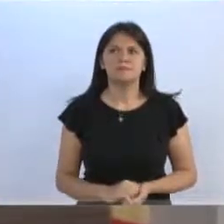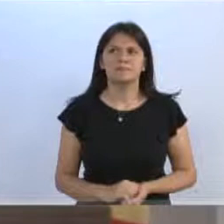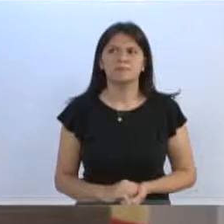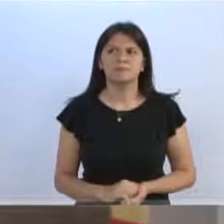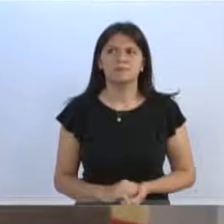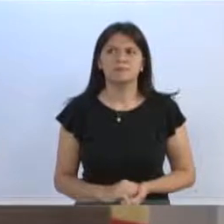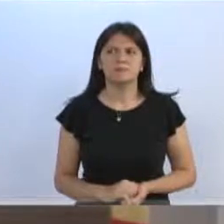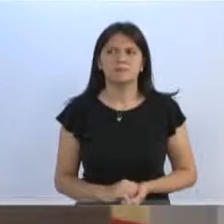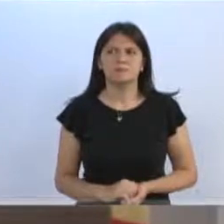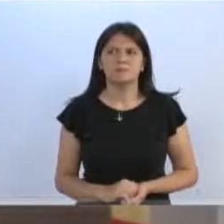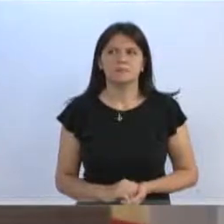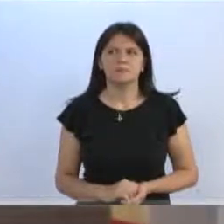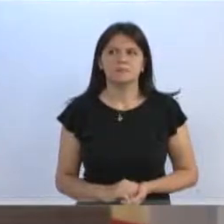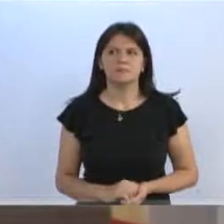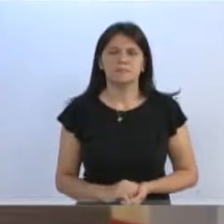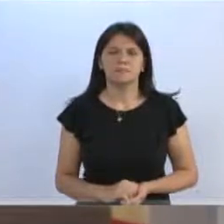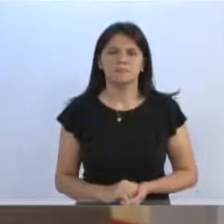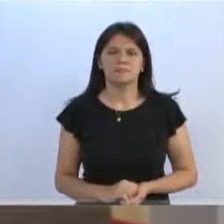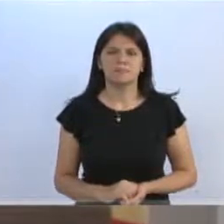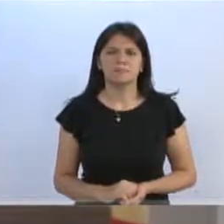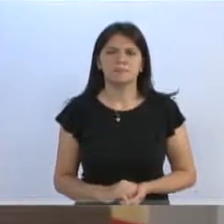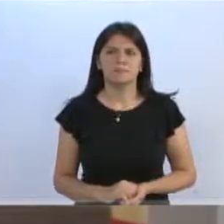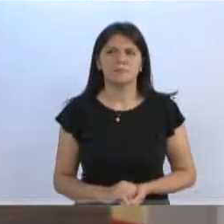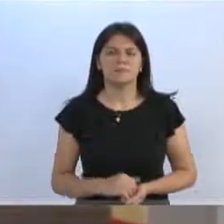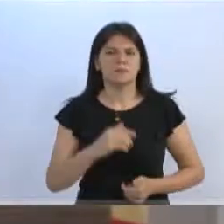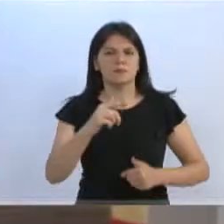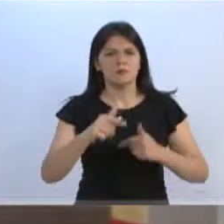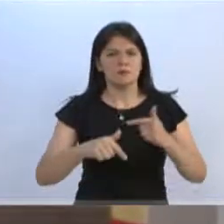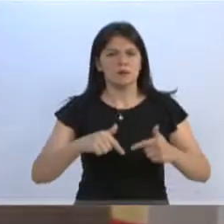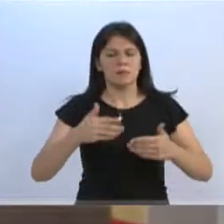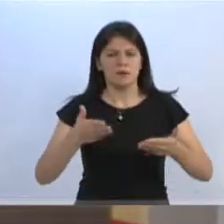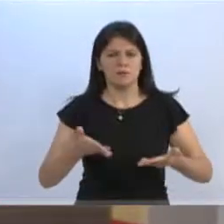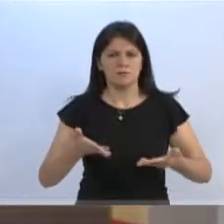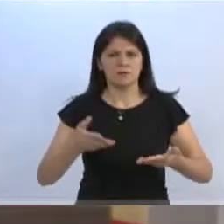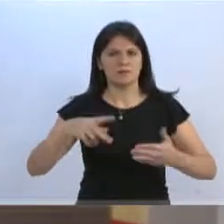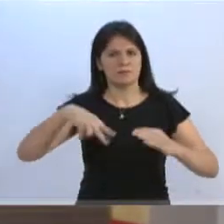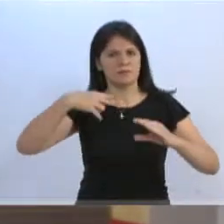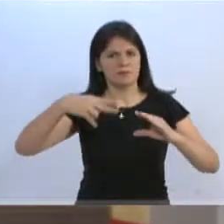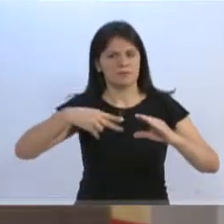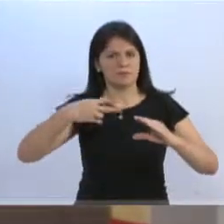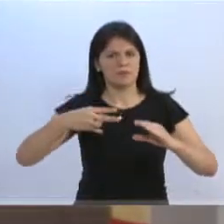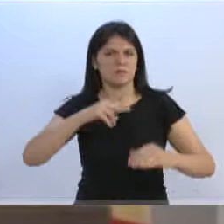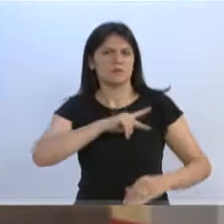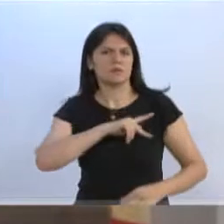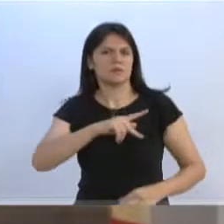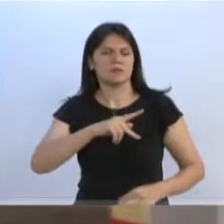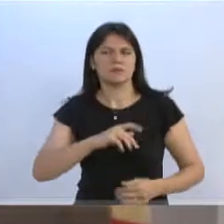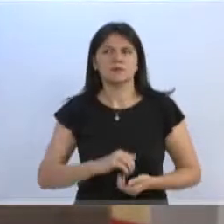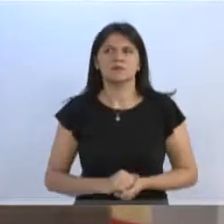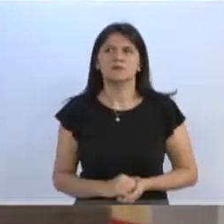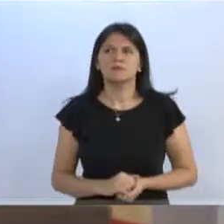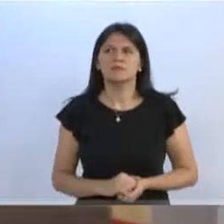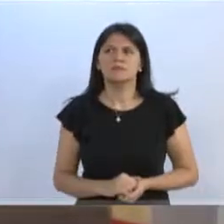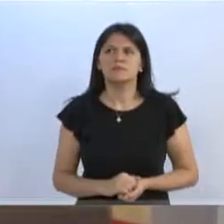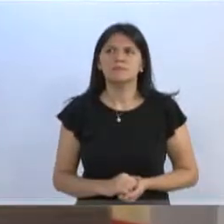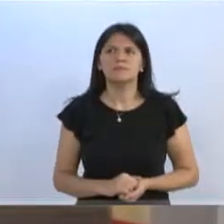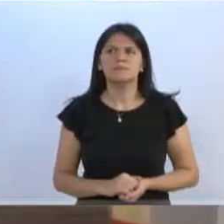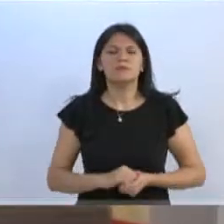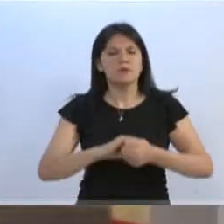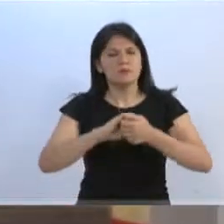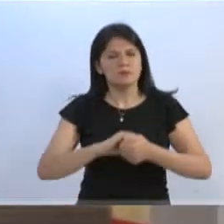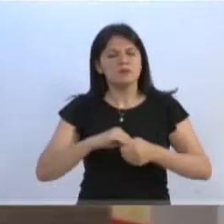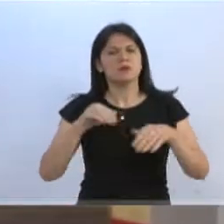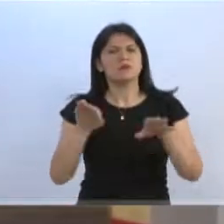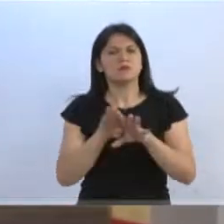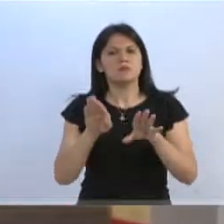que comanda os trabalhos desta casa na condição de presidente, ao saudá-lo,